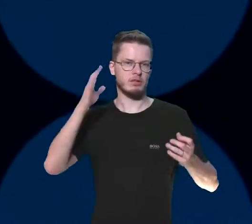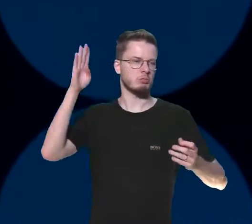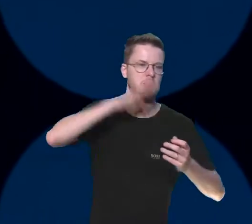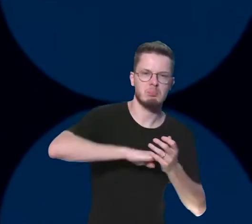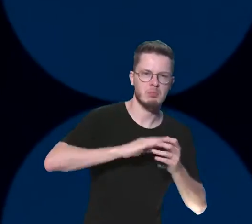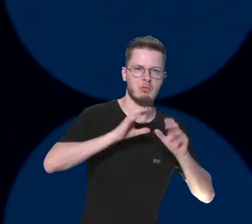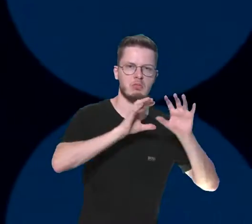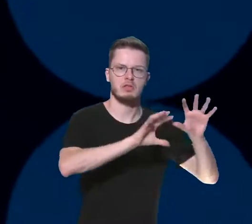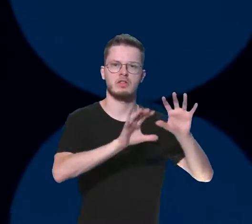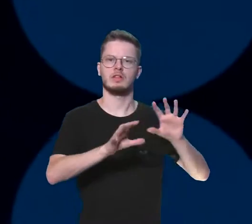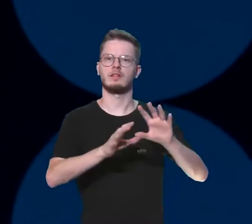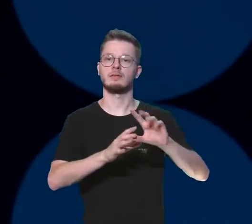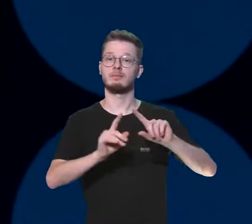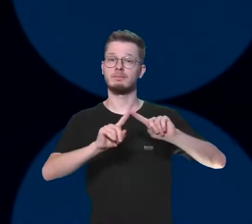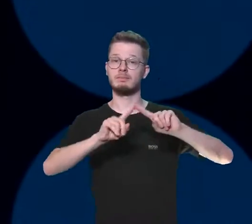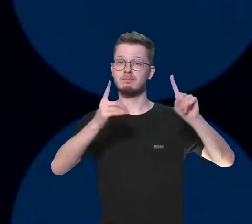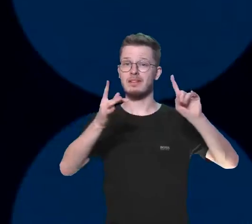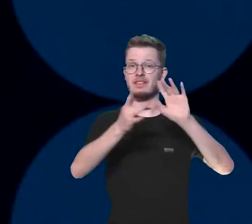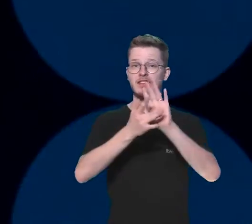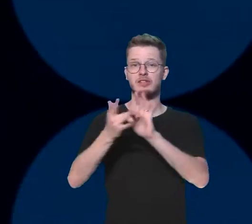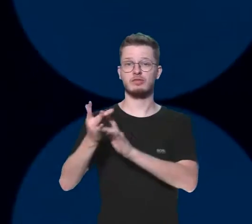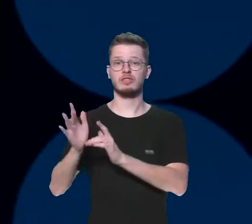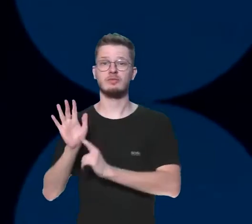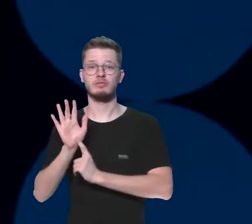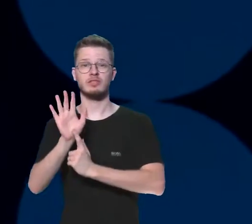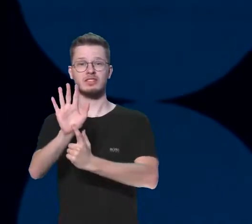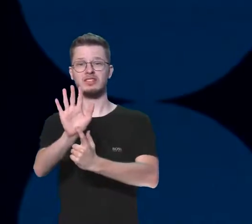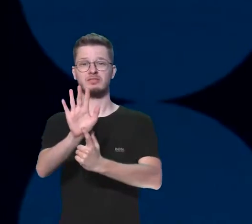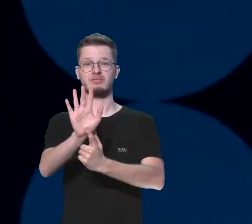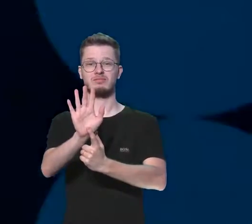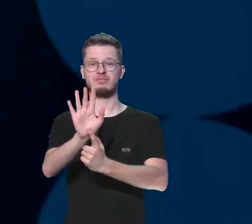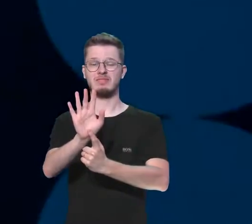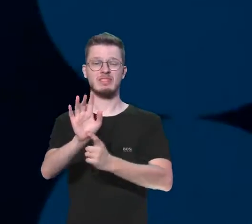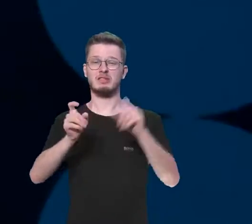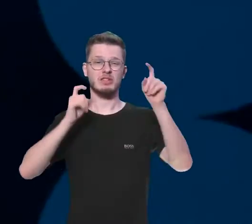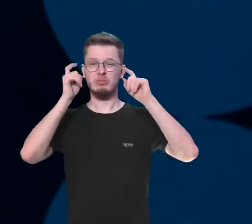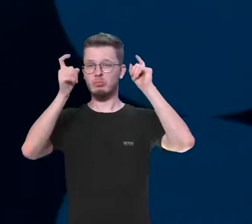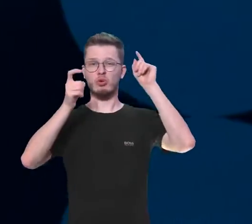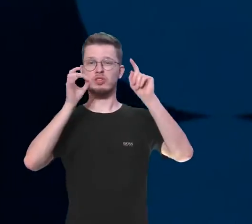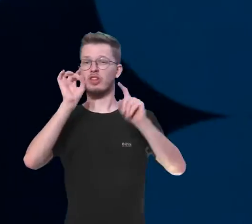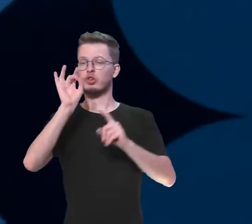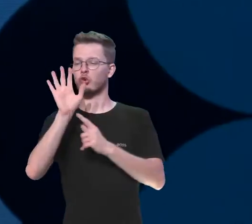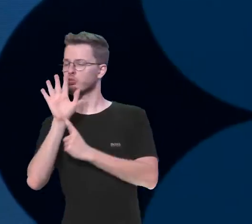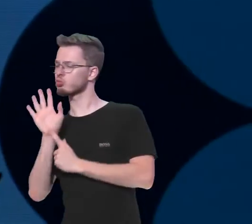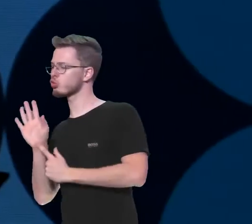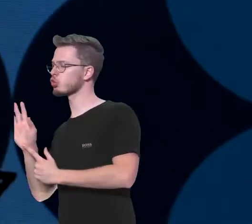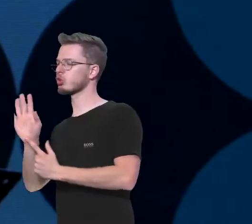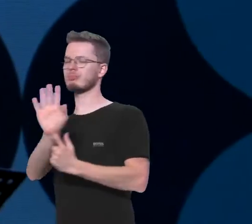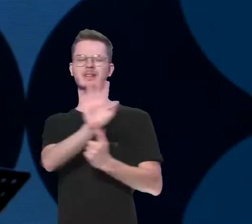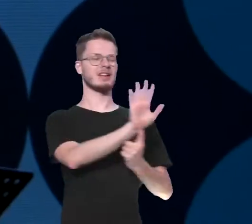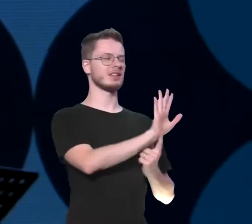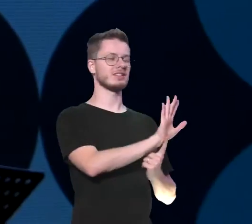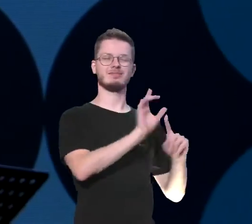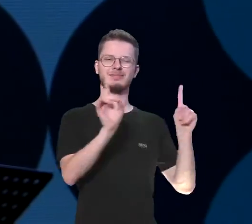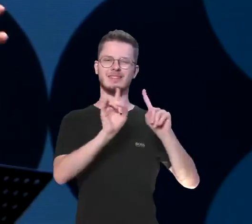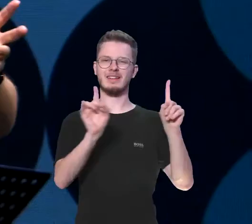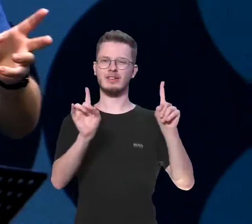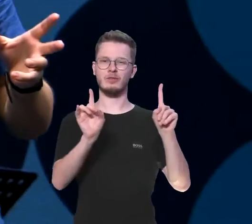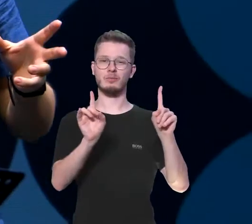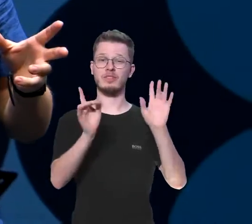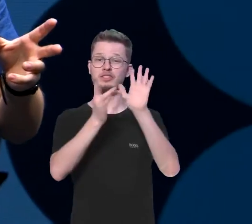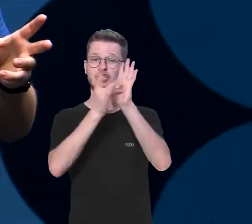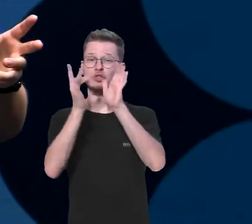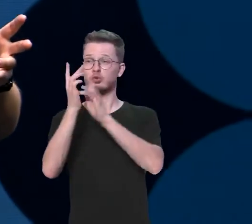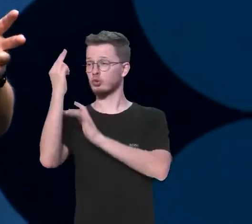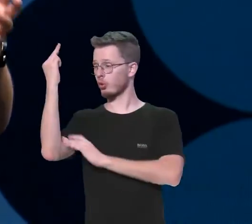vê um cristianismo apenas do exterior, ele vê o interior também. E